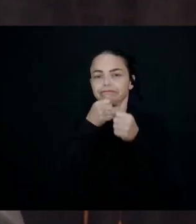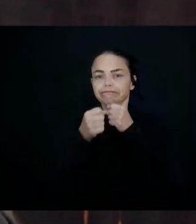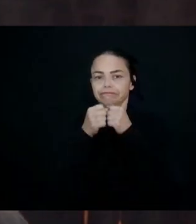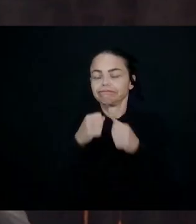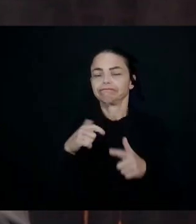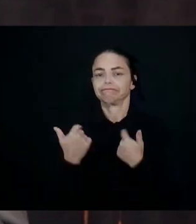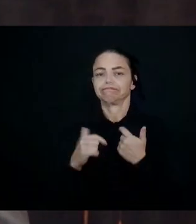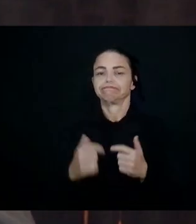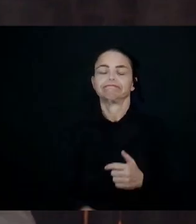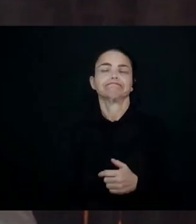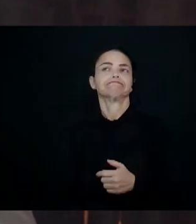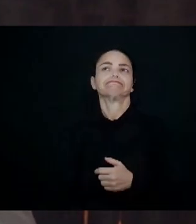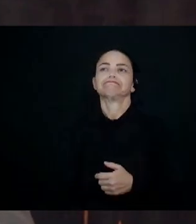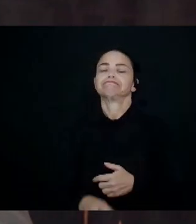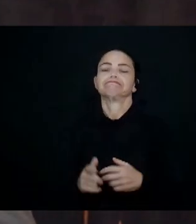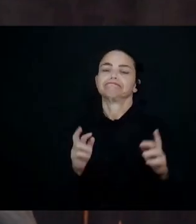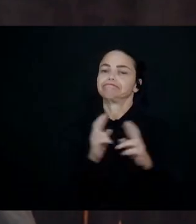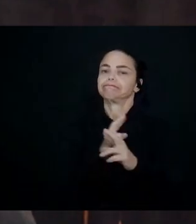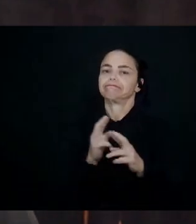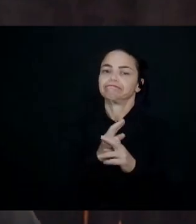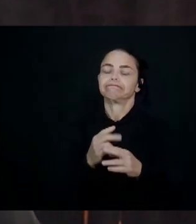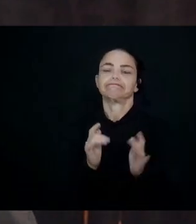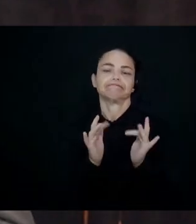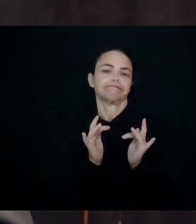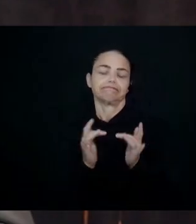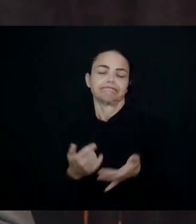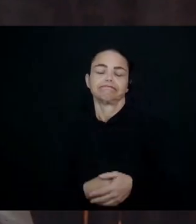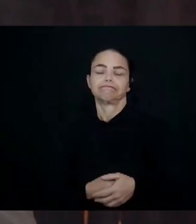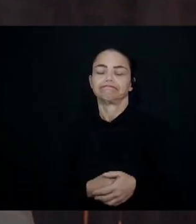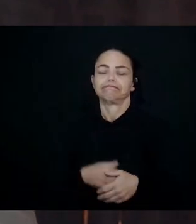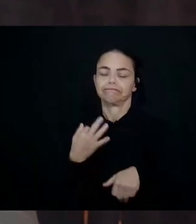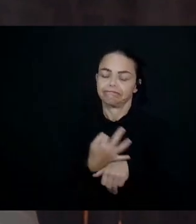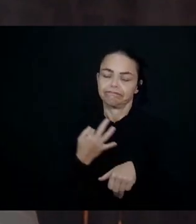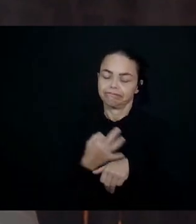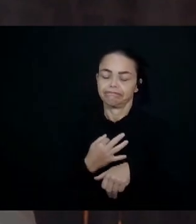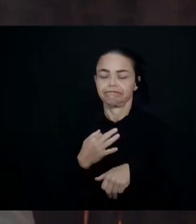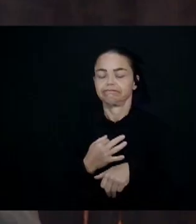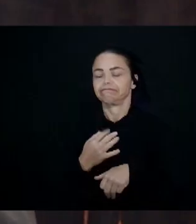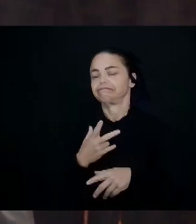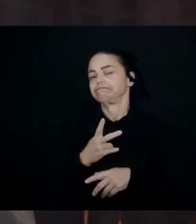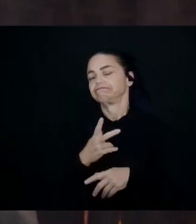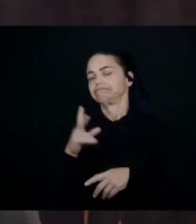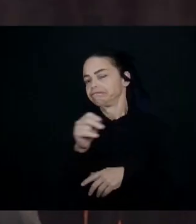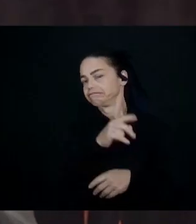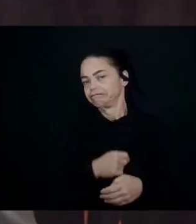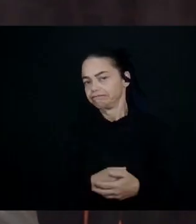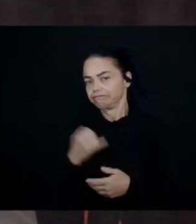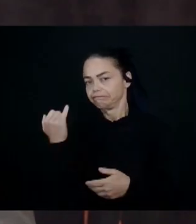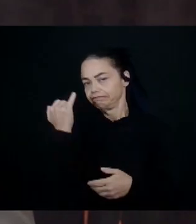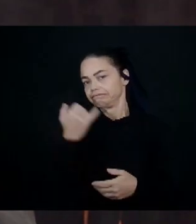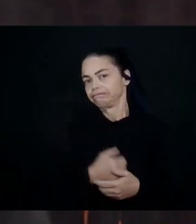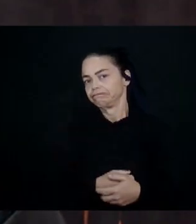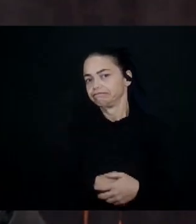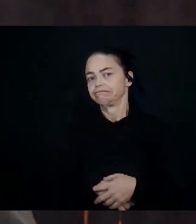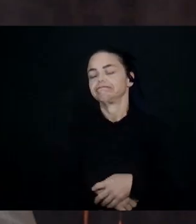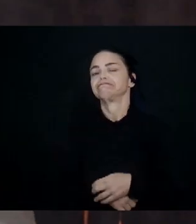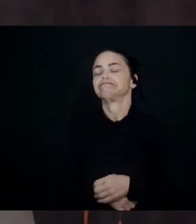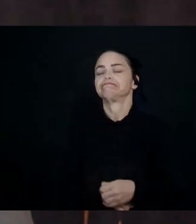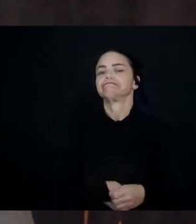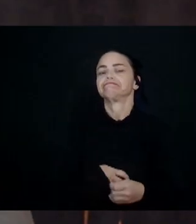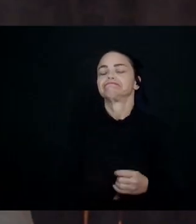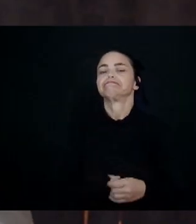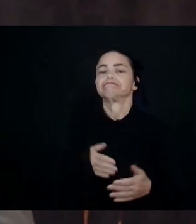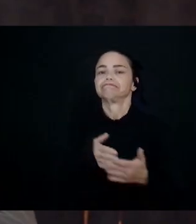não der certo num relacionamento, né? E saber suportar esse não, né? Que isso é muito importante. O não, o limite faz parte do